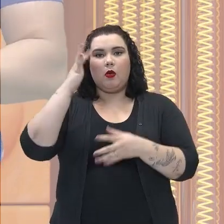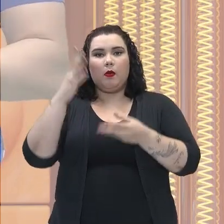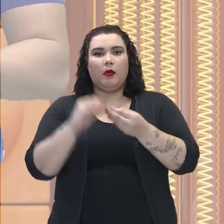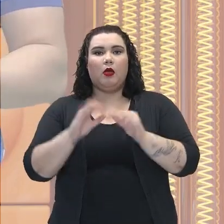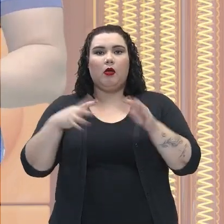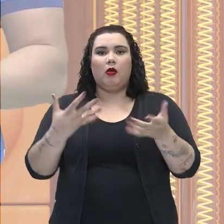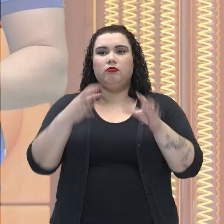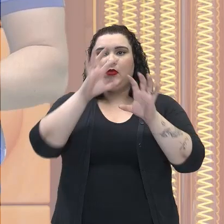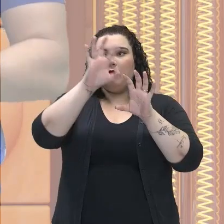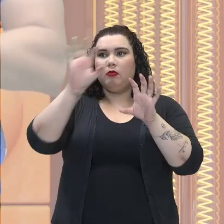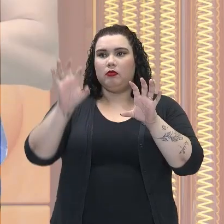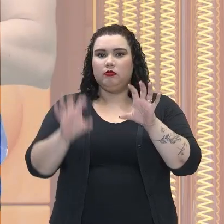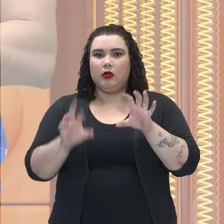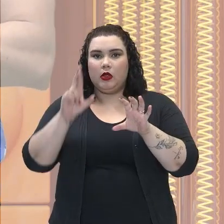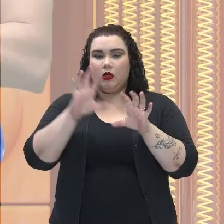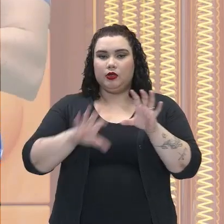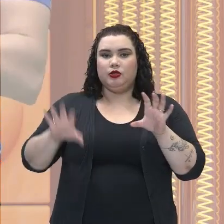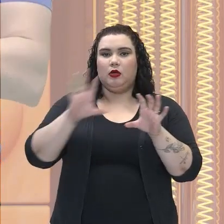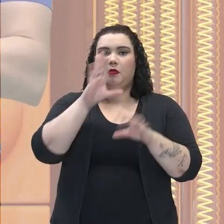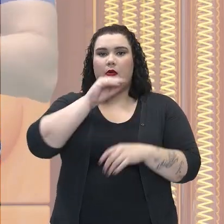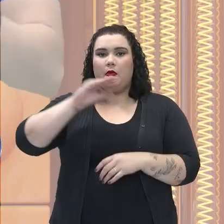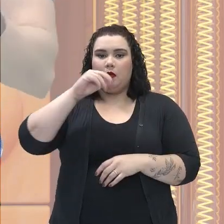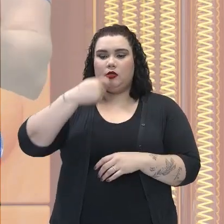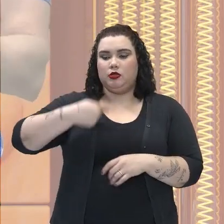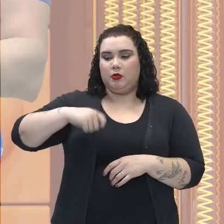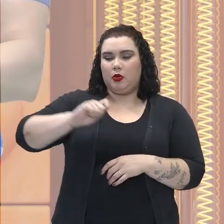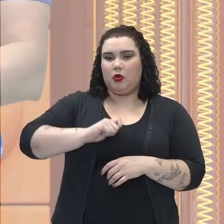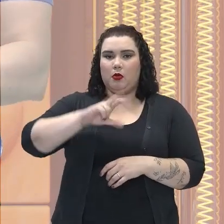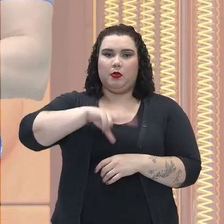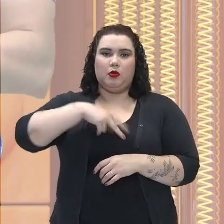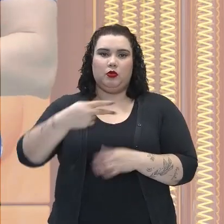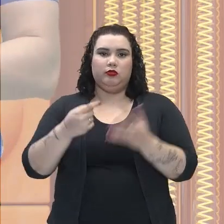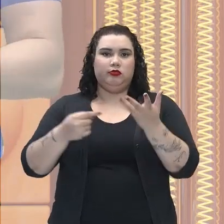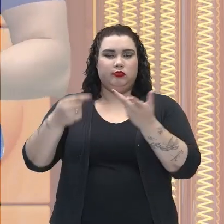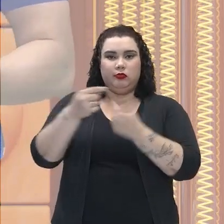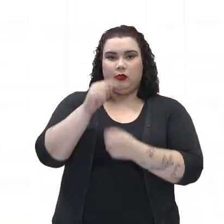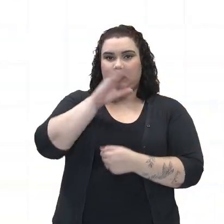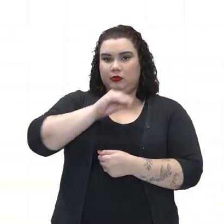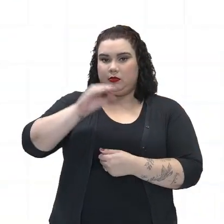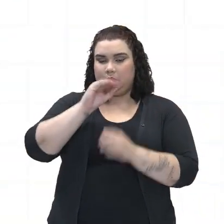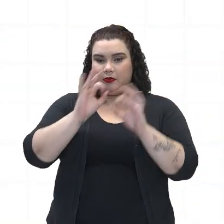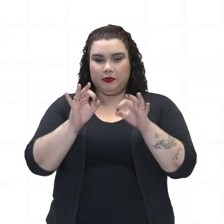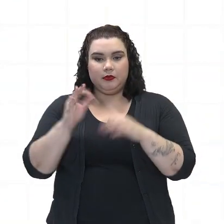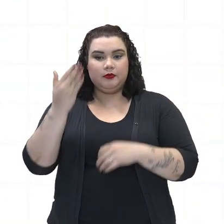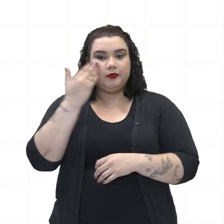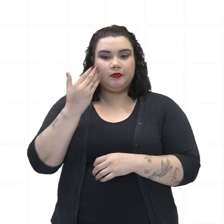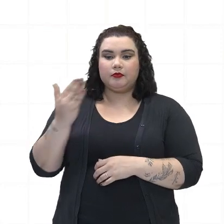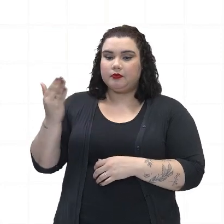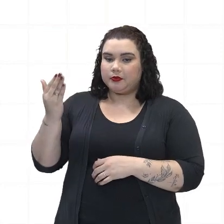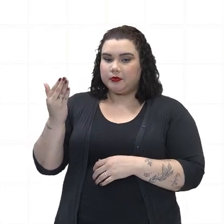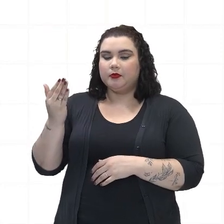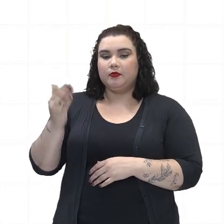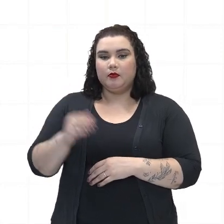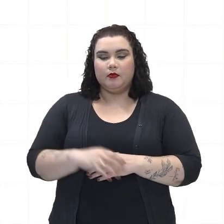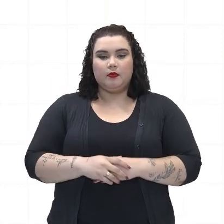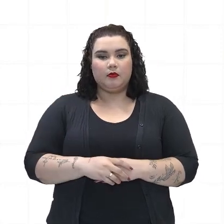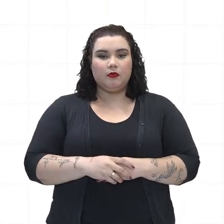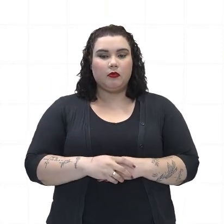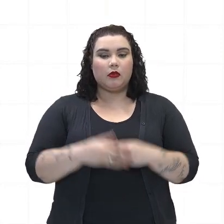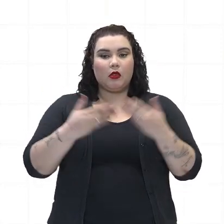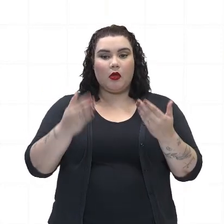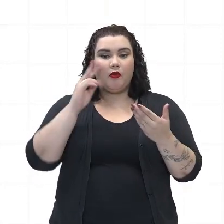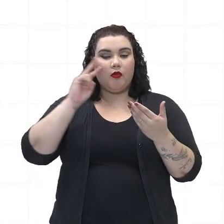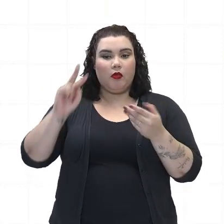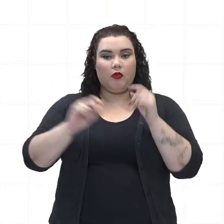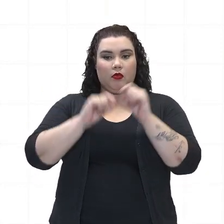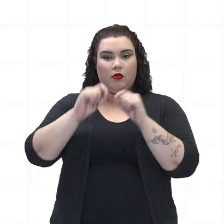quais são as regiões que falam espanhol, falam português e outros idiomas também. Acompanhe o nosso mapinha aqui. Bem, estão vendo